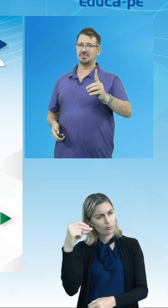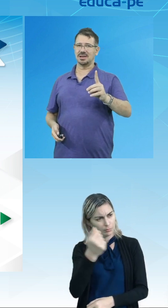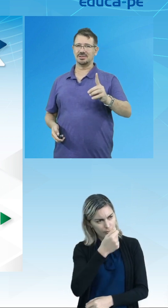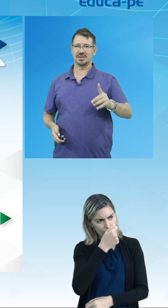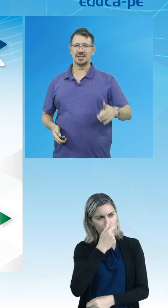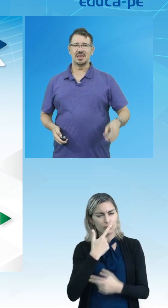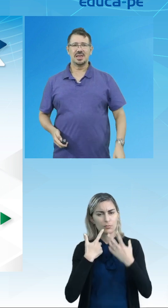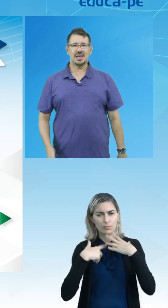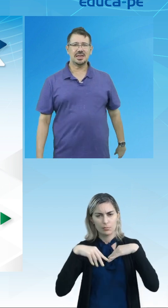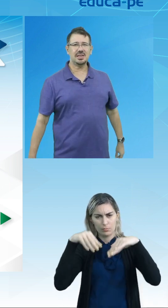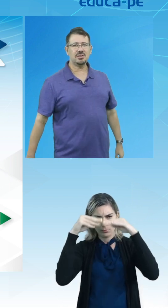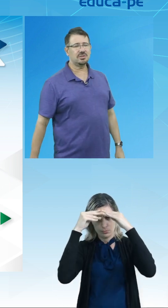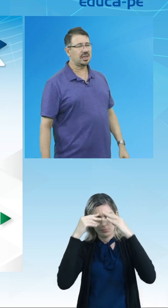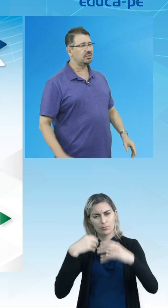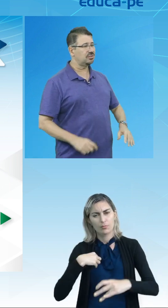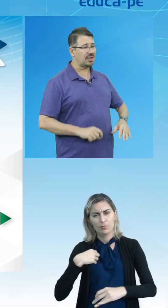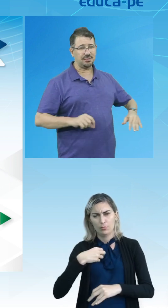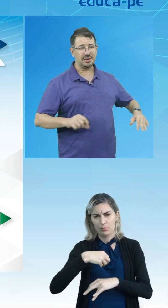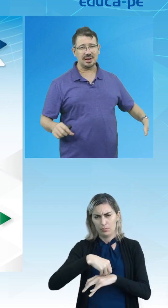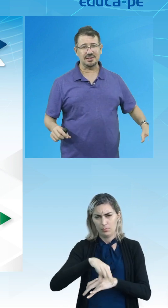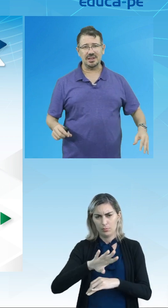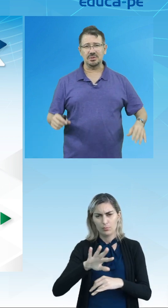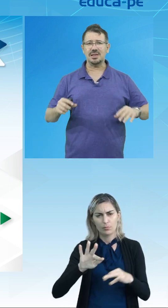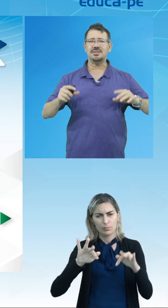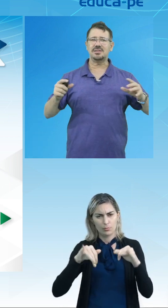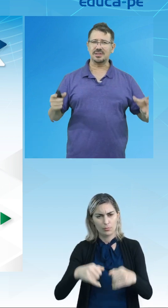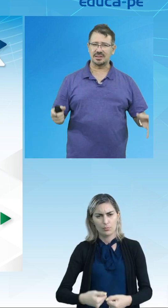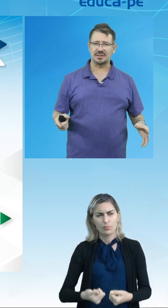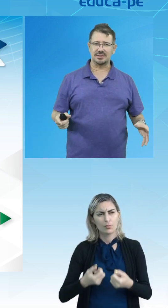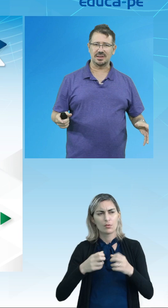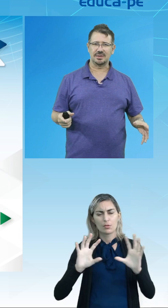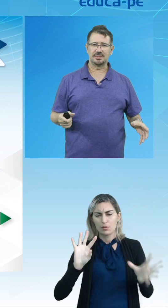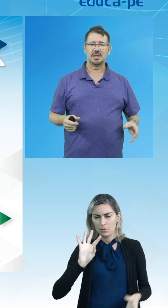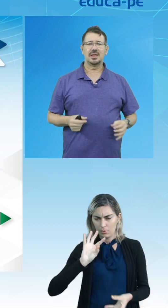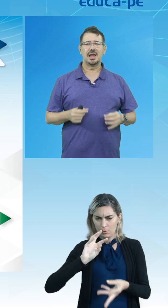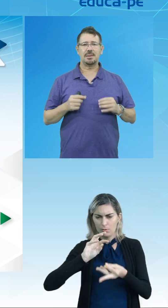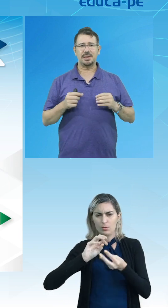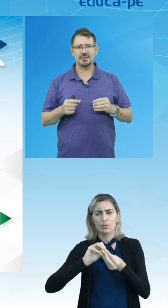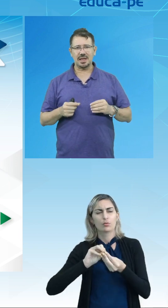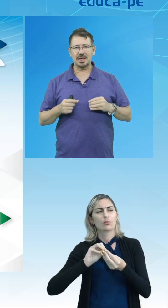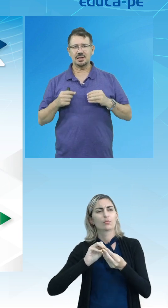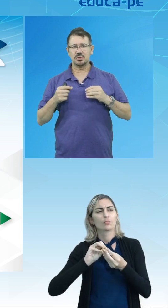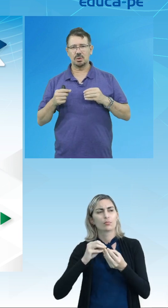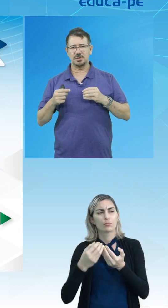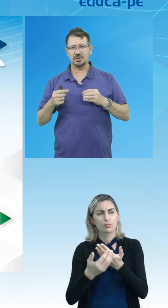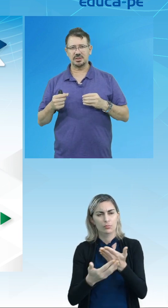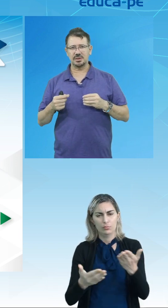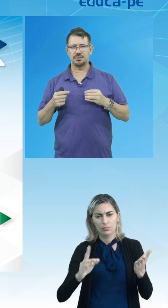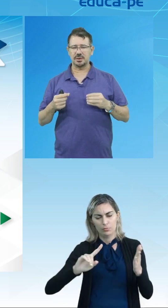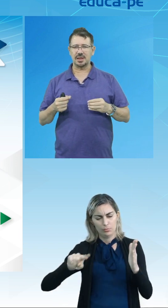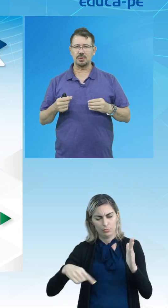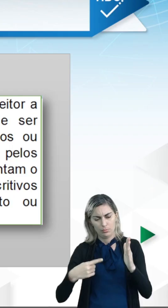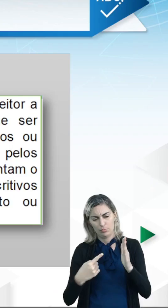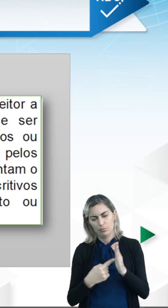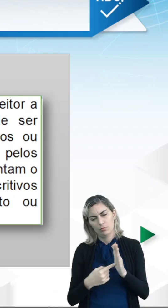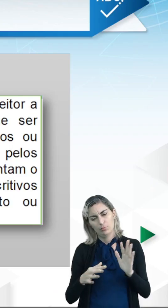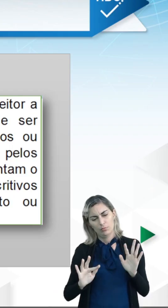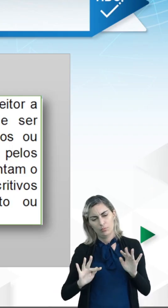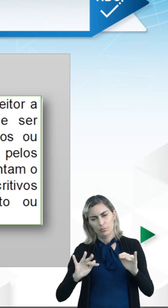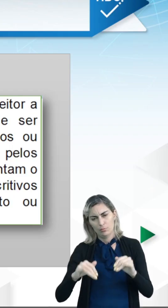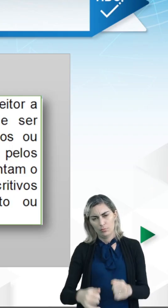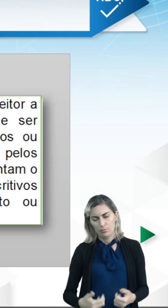uma linguagem. E aqui eu tenho, já finalizando, em síntese, apesar do objetivo final